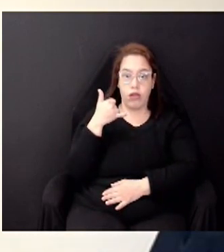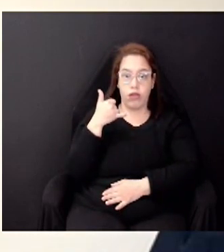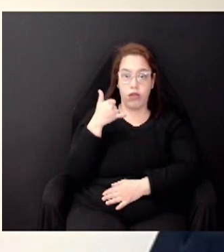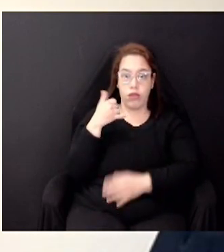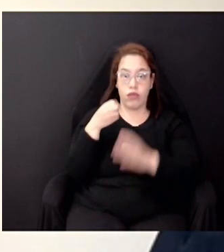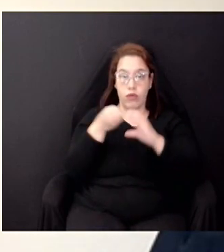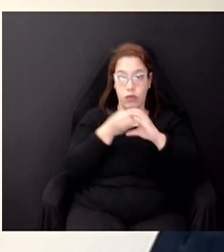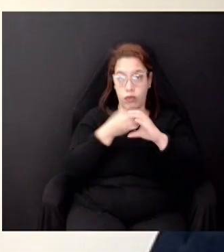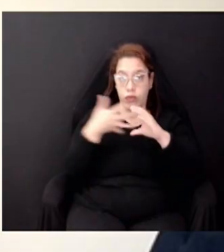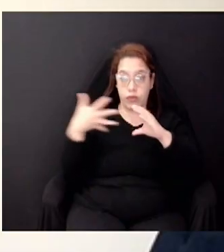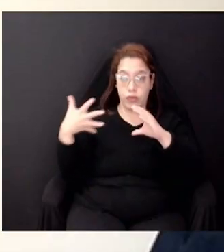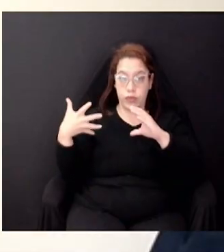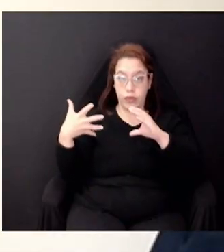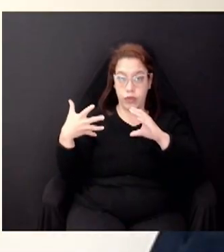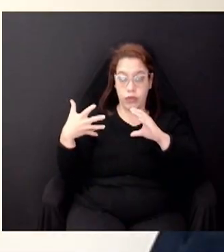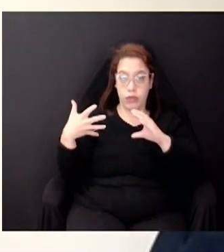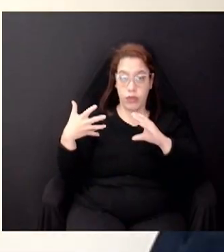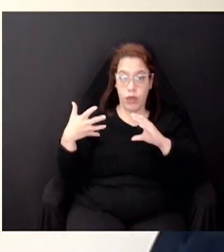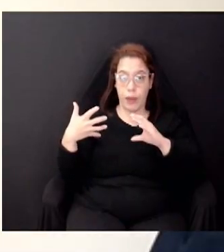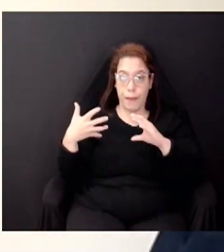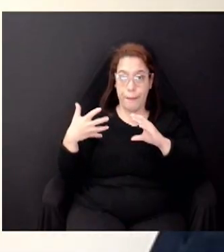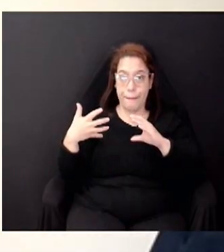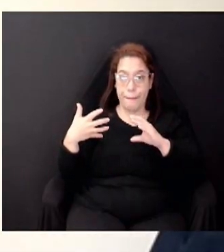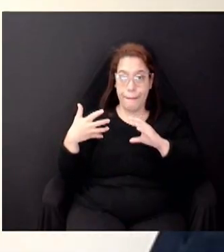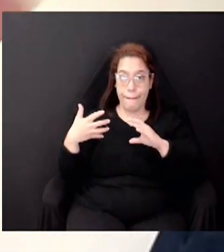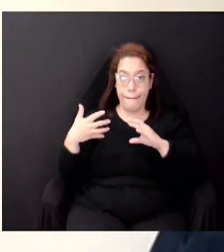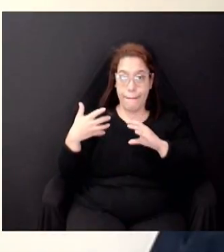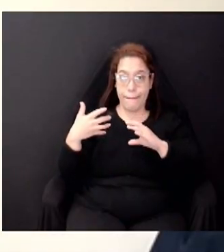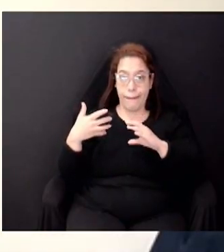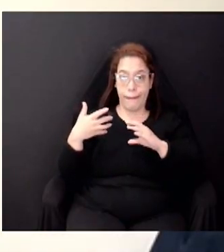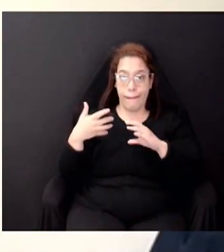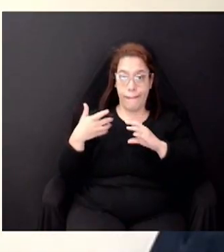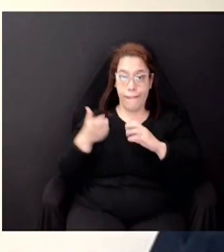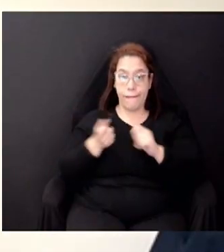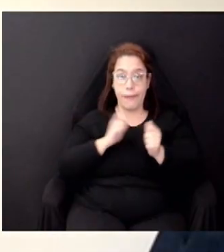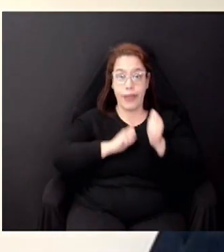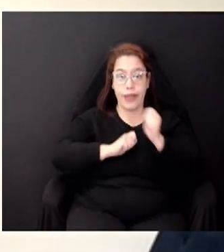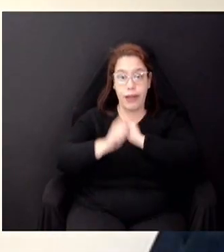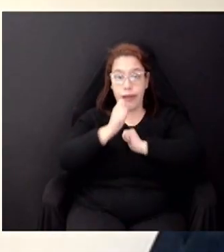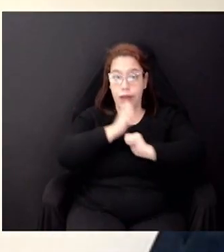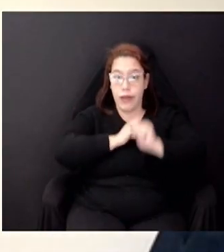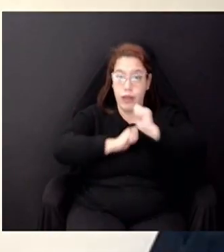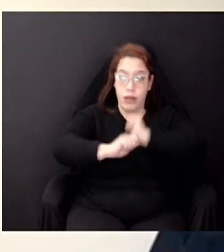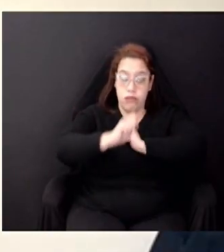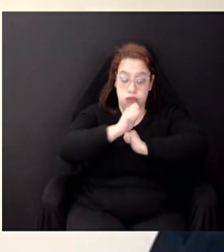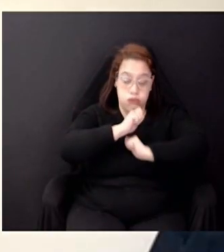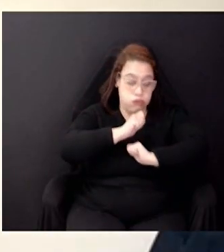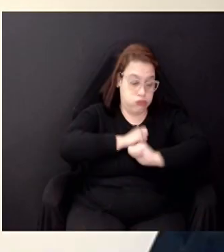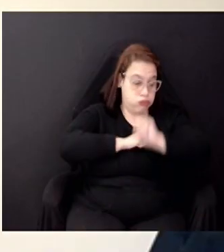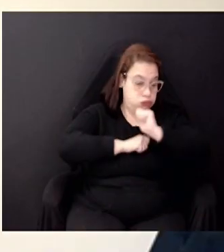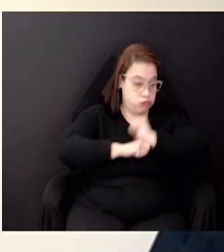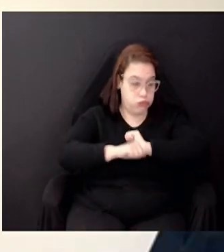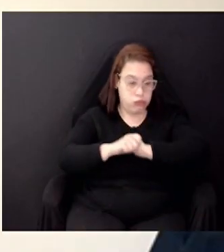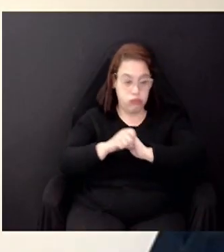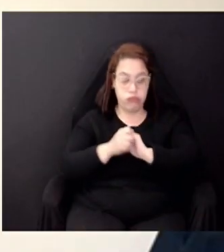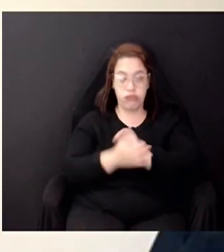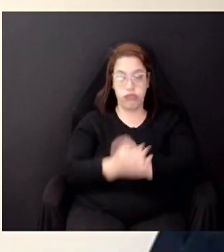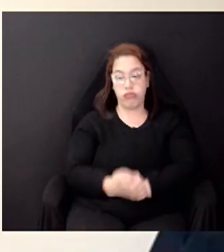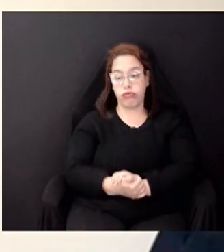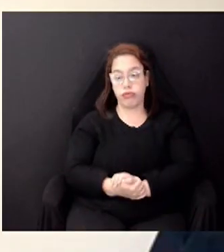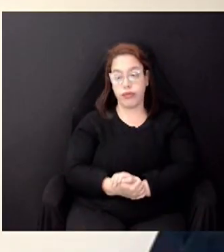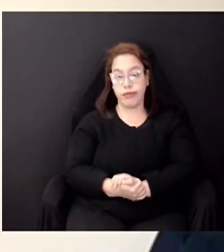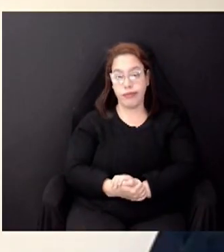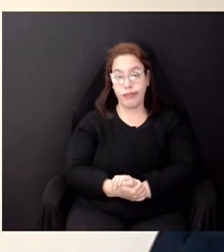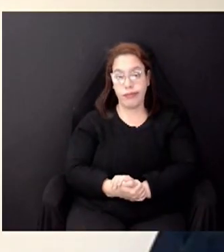de alguns a ansiedade, né? Ansiedade em geral, né? Entra dentro de uma das